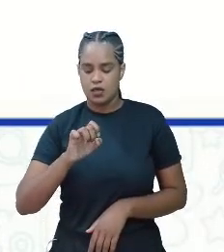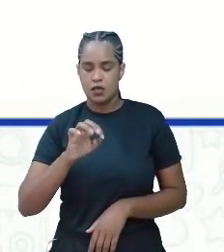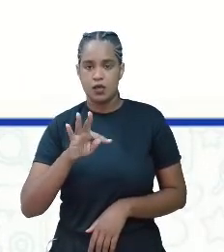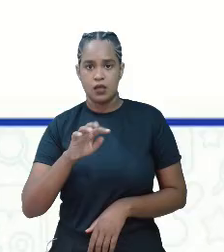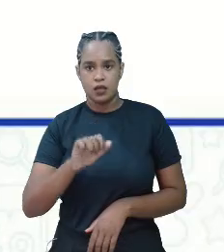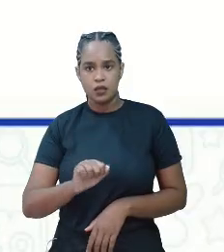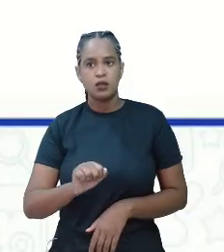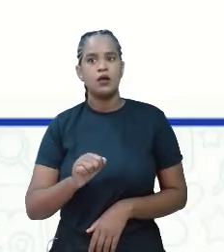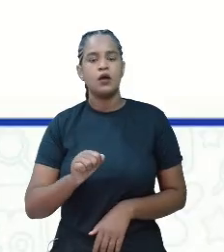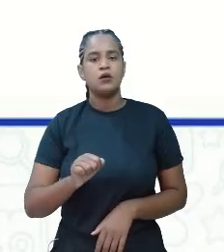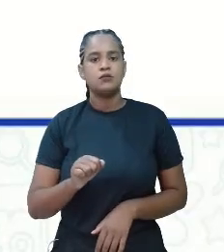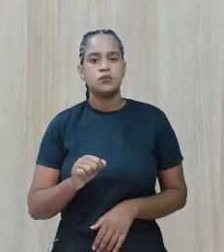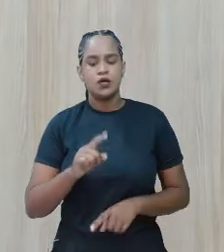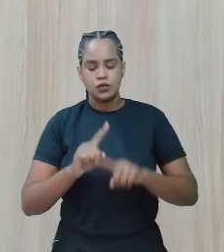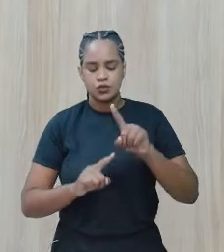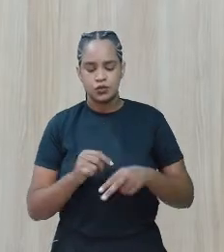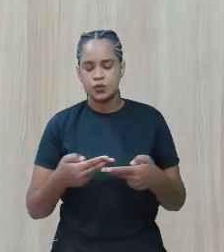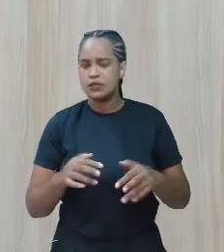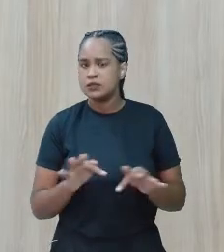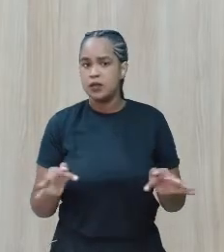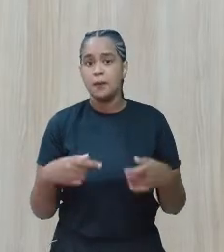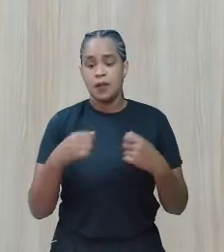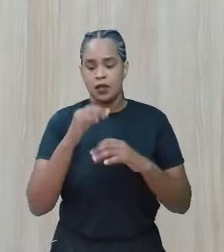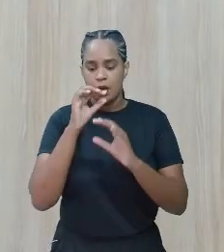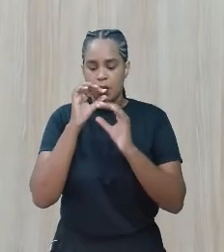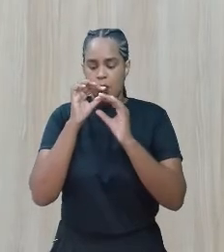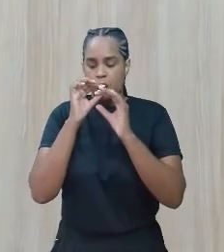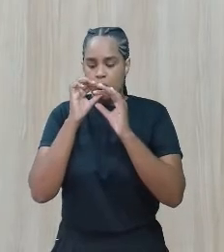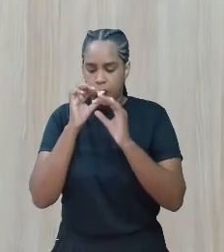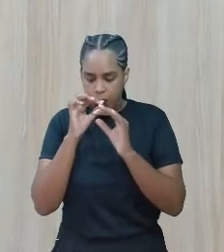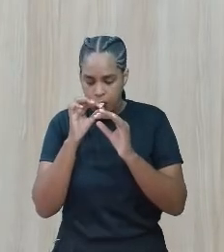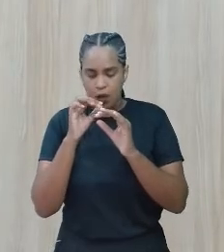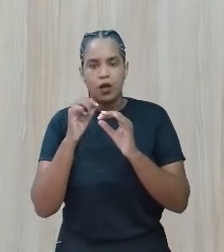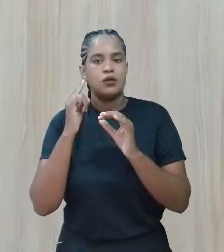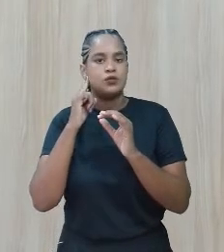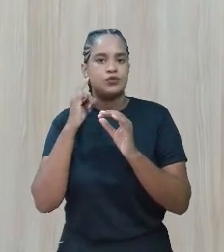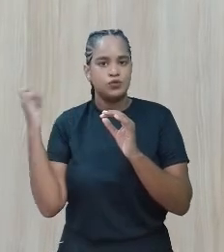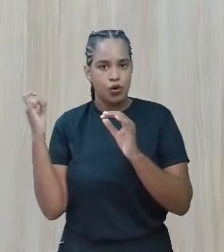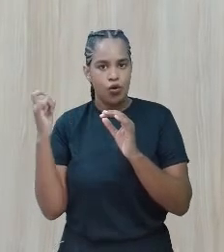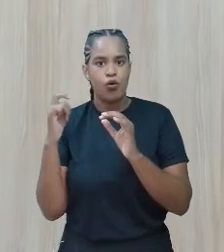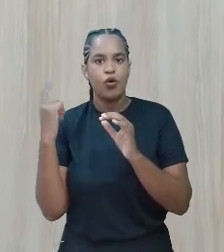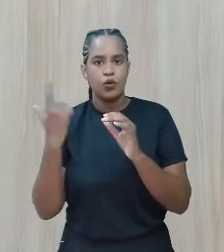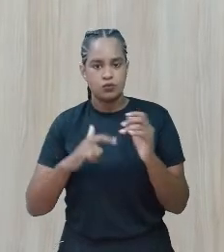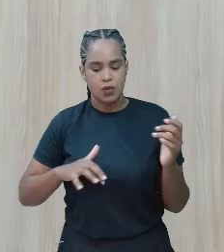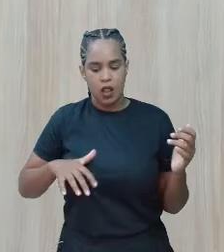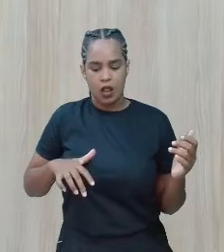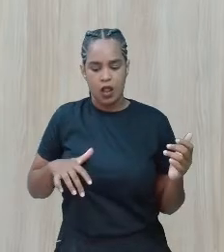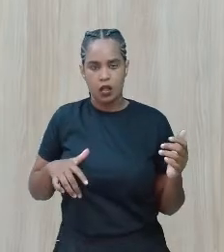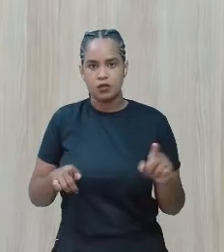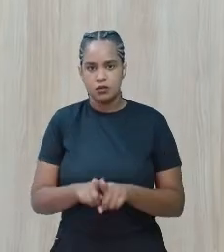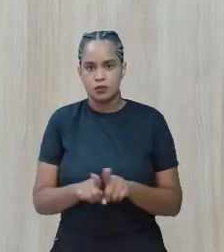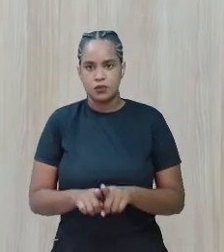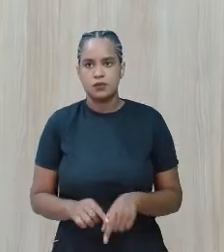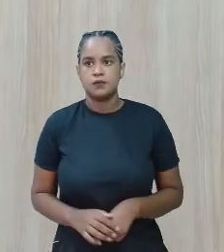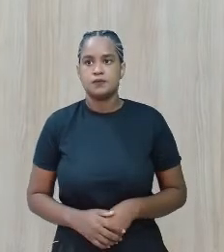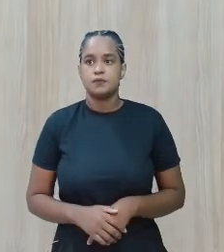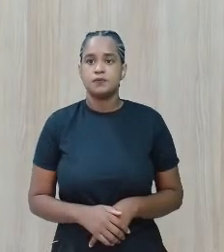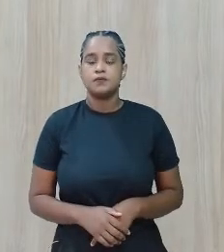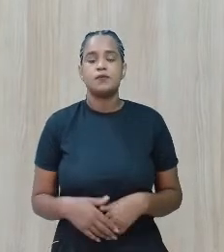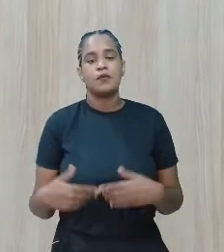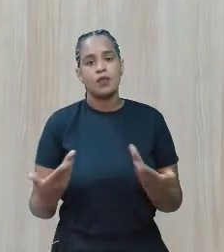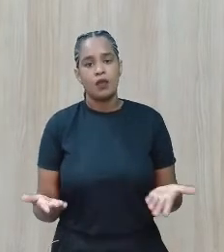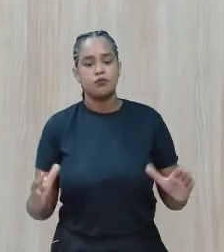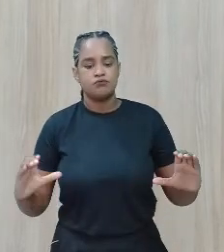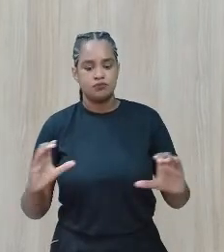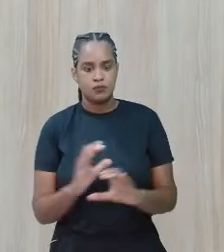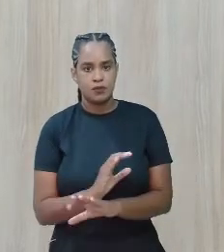aí, né? Ele precisa soprar para o ar produzir o som enquanto ele toca nas teclas. E para concluir,